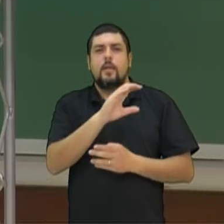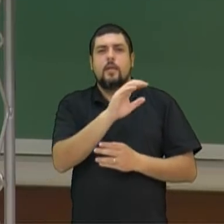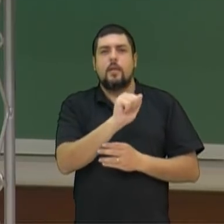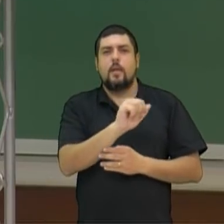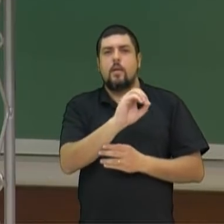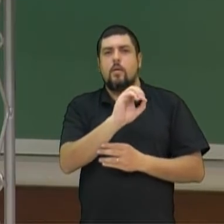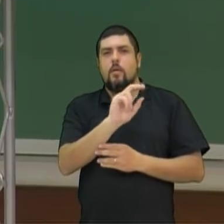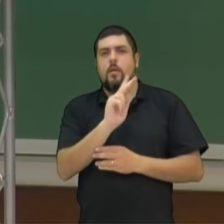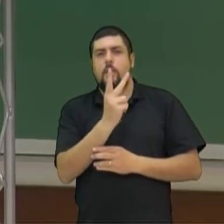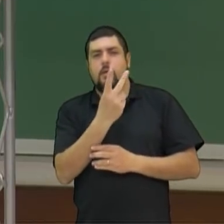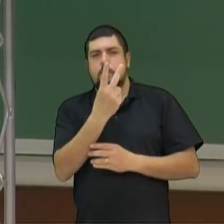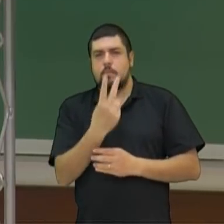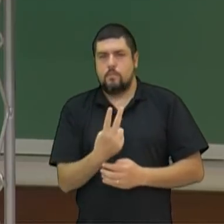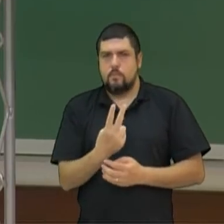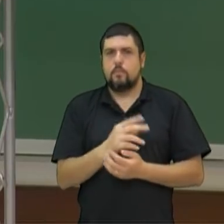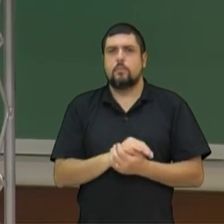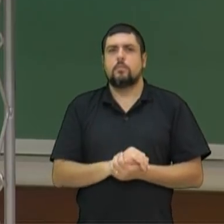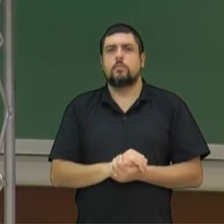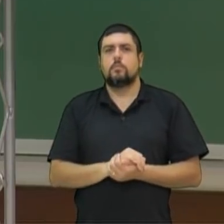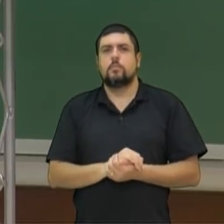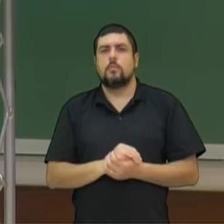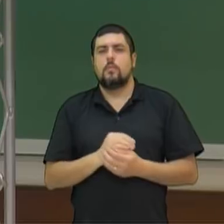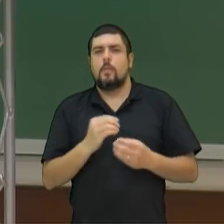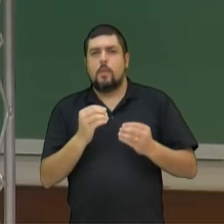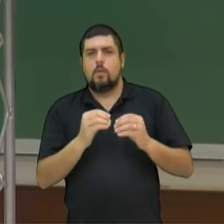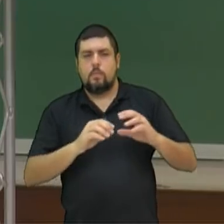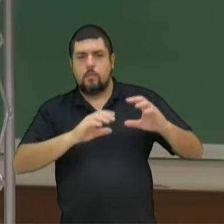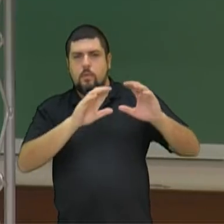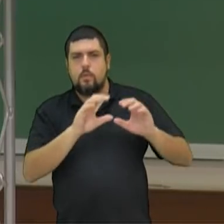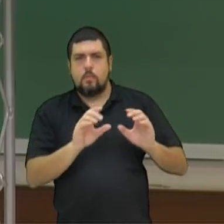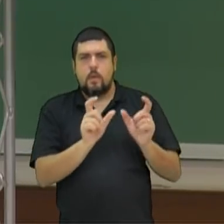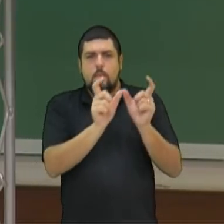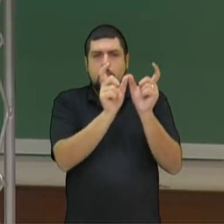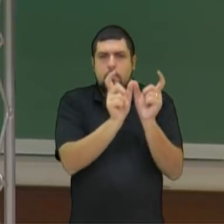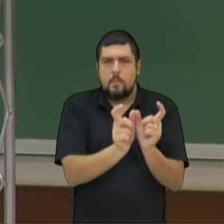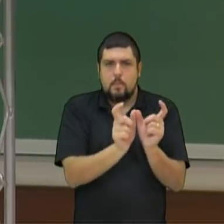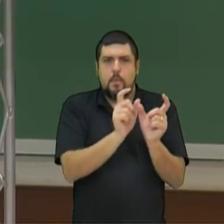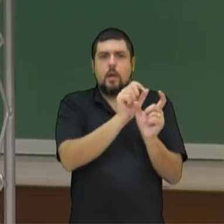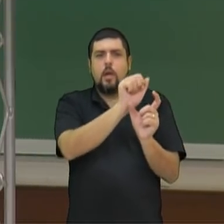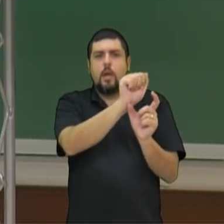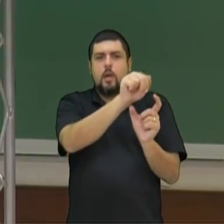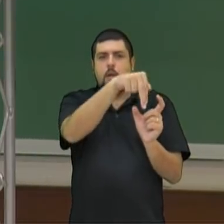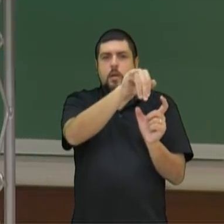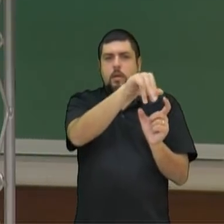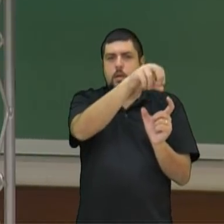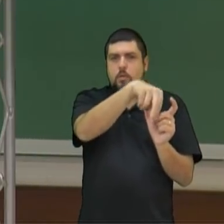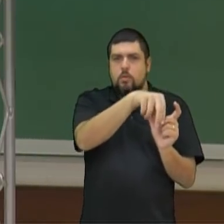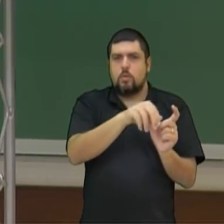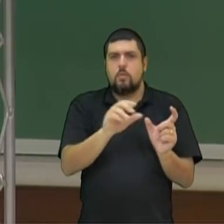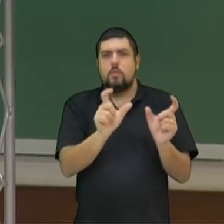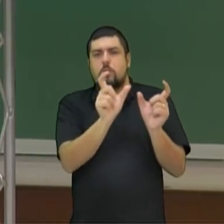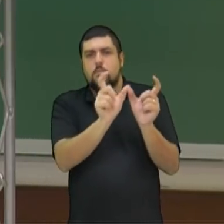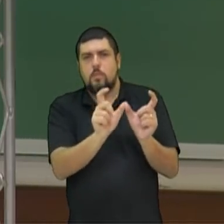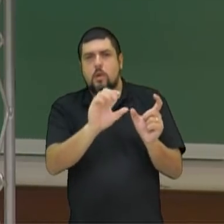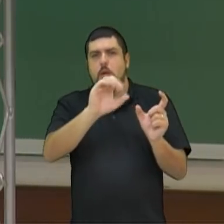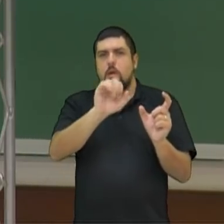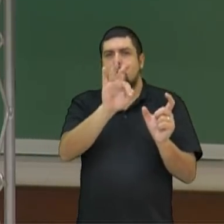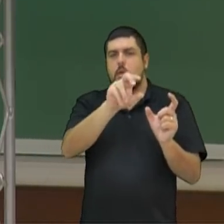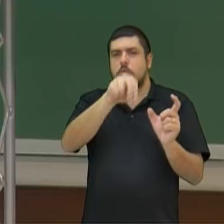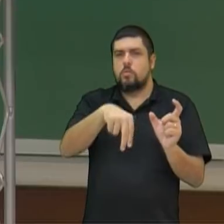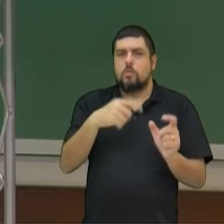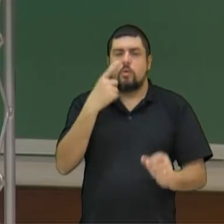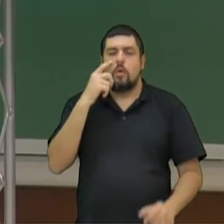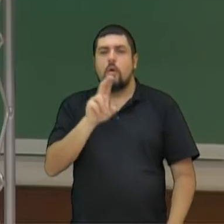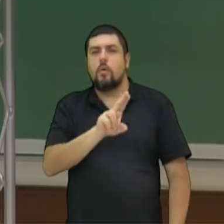CaOH2. Maravilha. Ânion cátion. Como é que vai ficar o nome? Hidróxido de